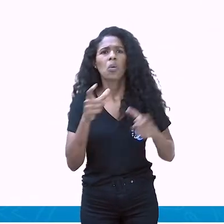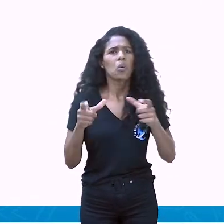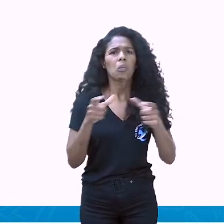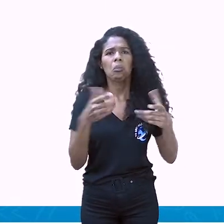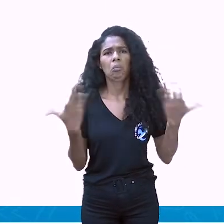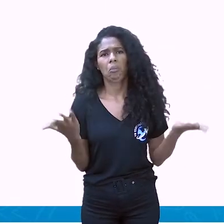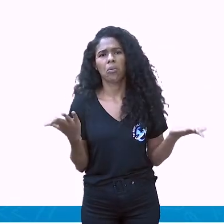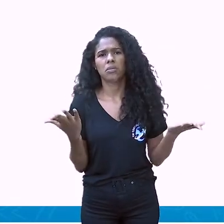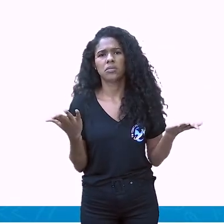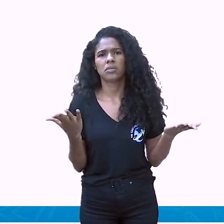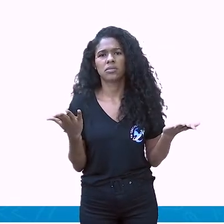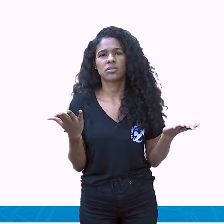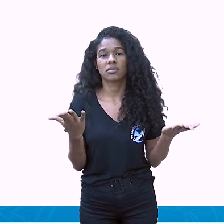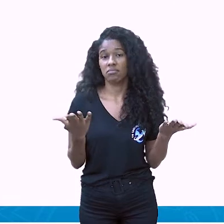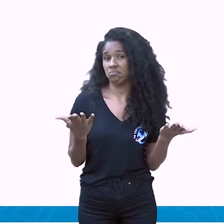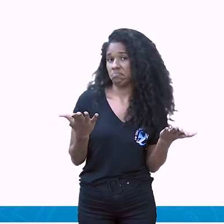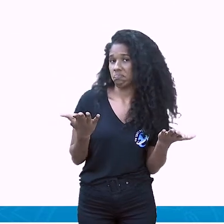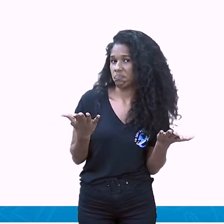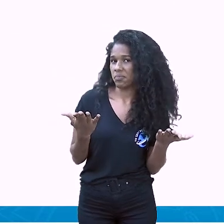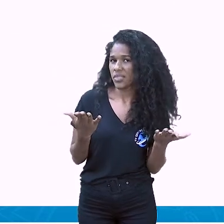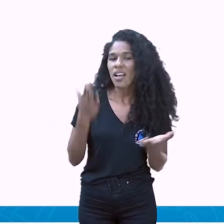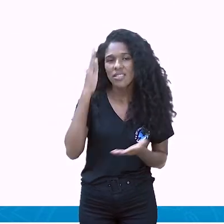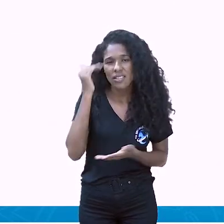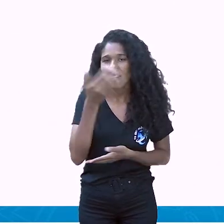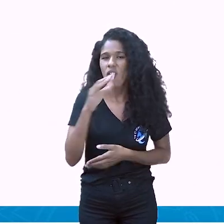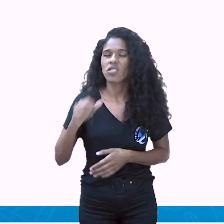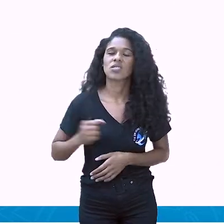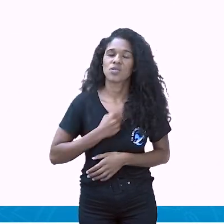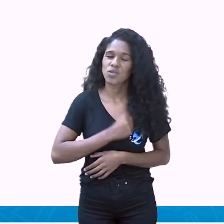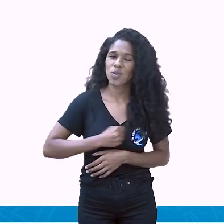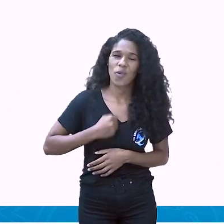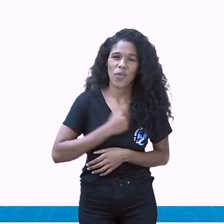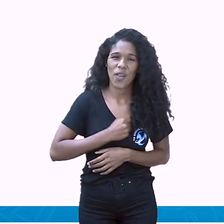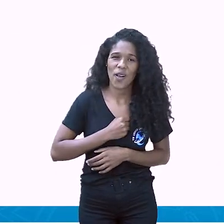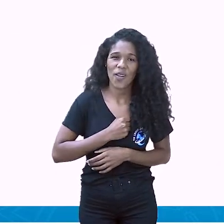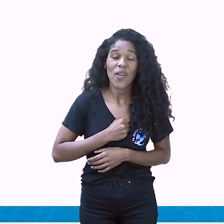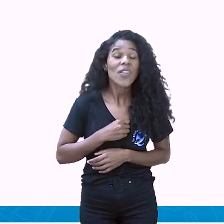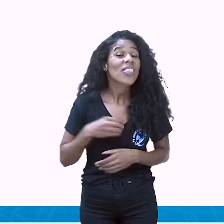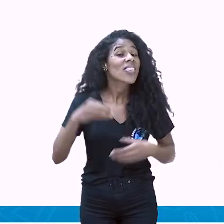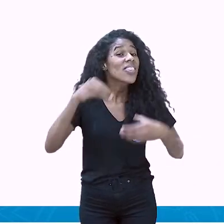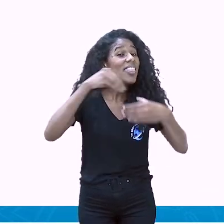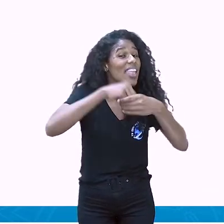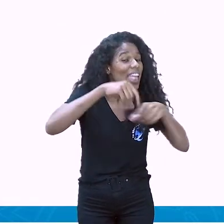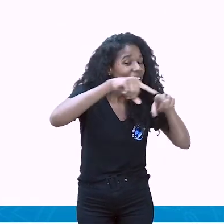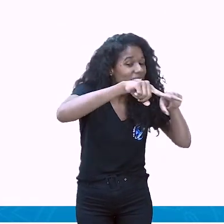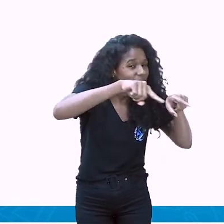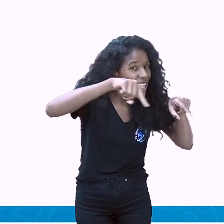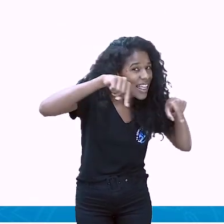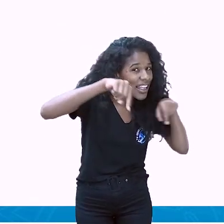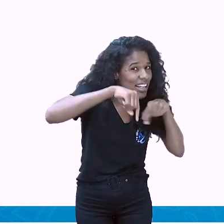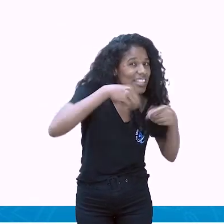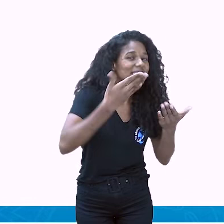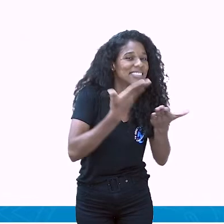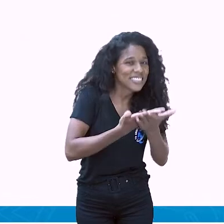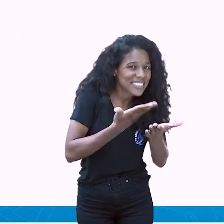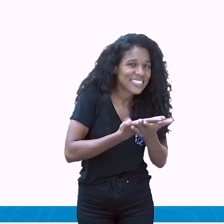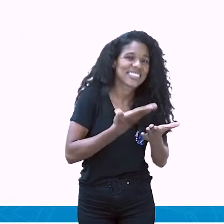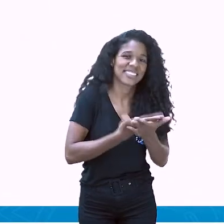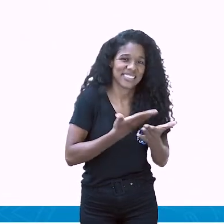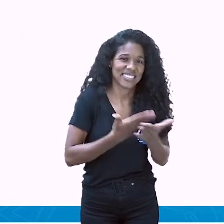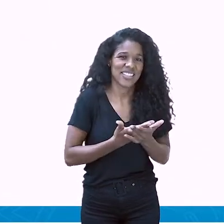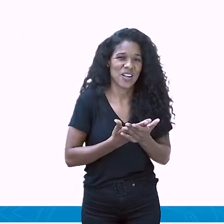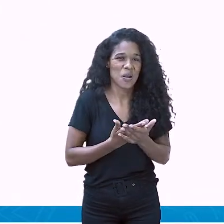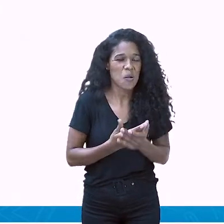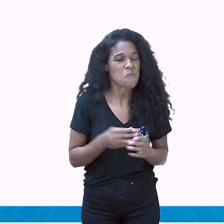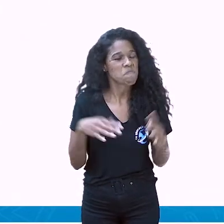estão morrendo de saudade, eu tenho certeza. Na sala de aula, isso mesmo, pessoal, estou adorando. E agora nós